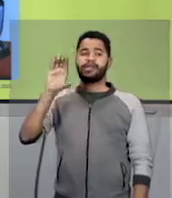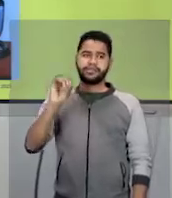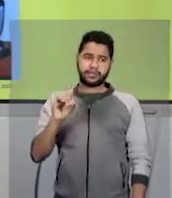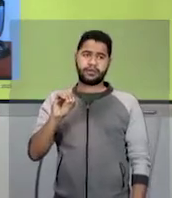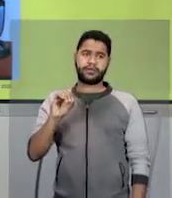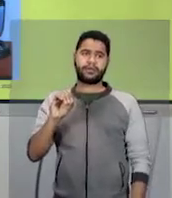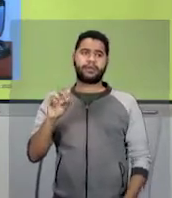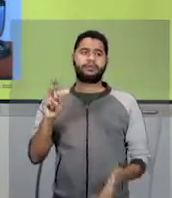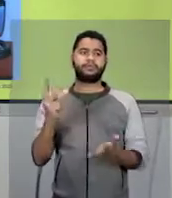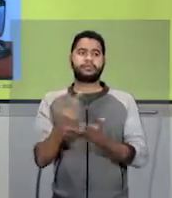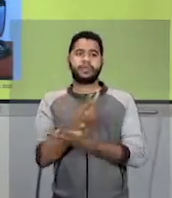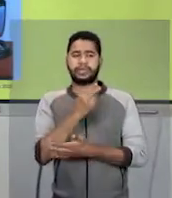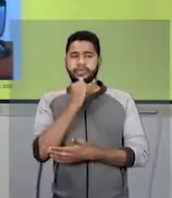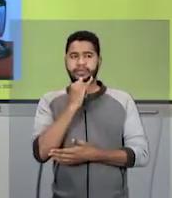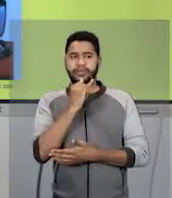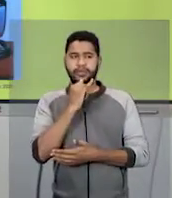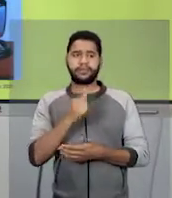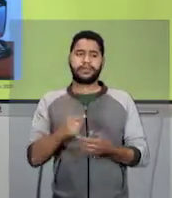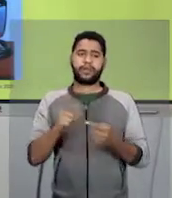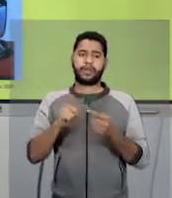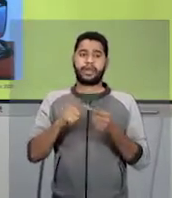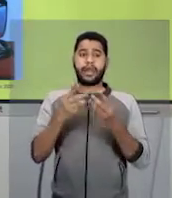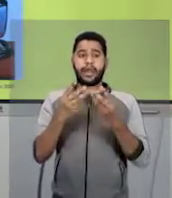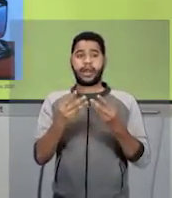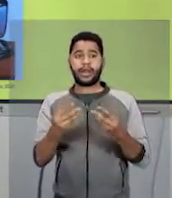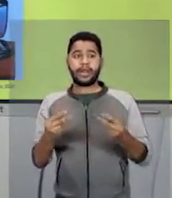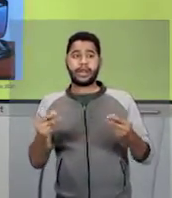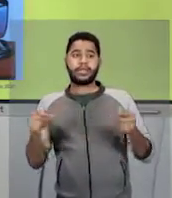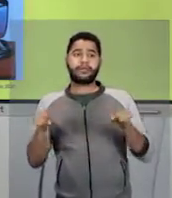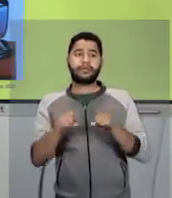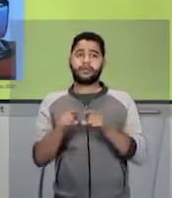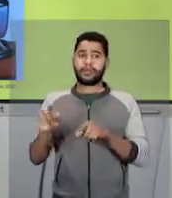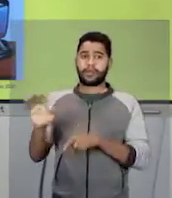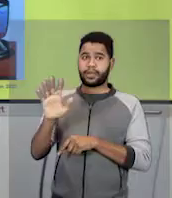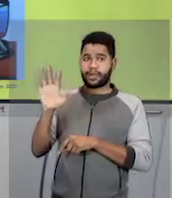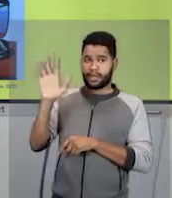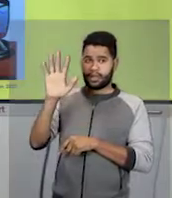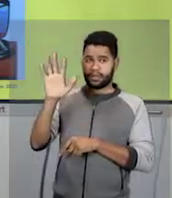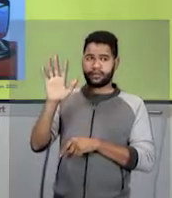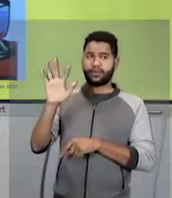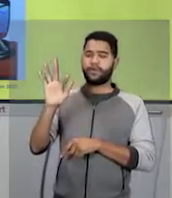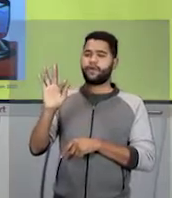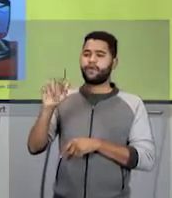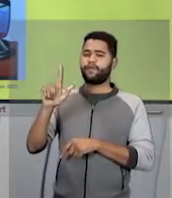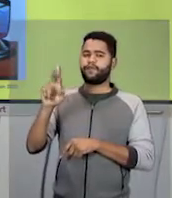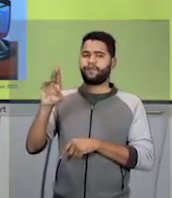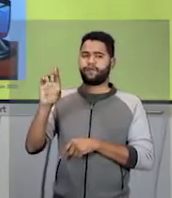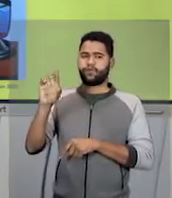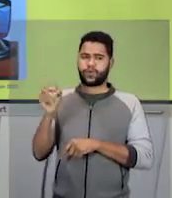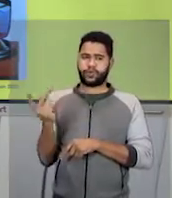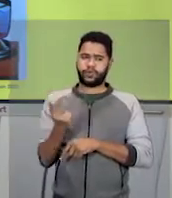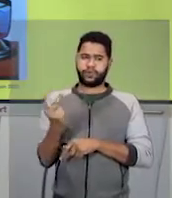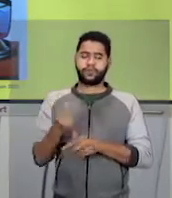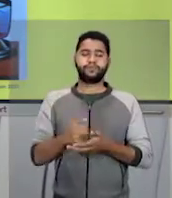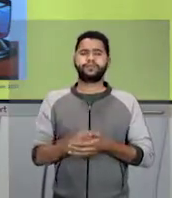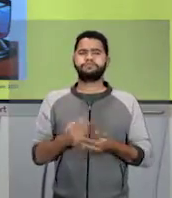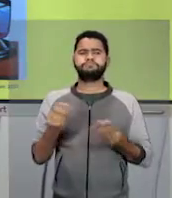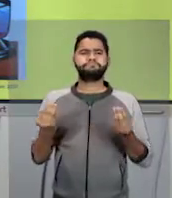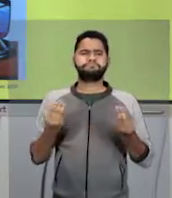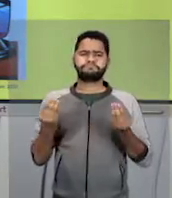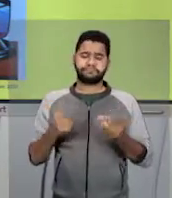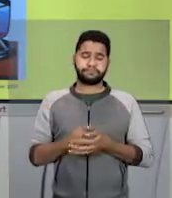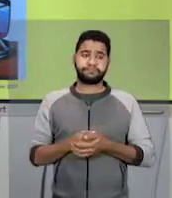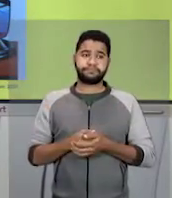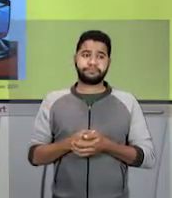fluidos. Fluidos são líquidos e gases, certo? Bom, como que acontece? Tem uma